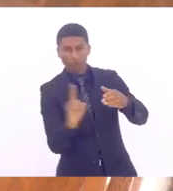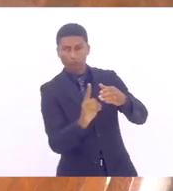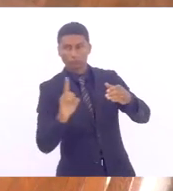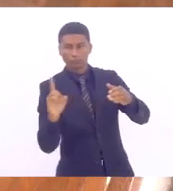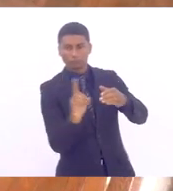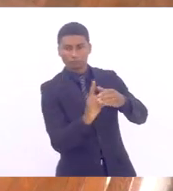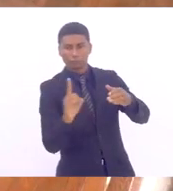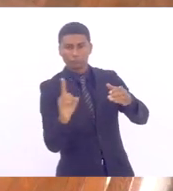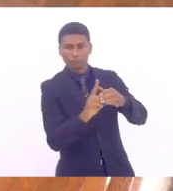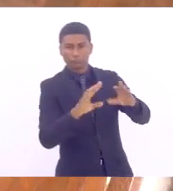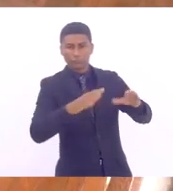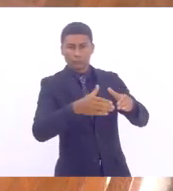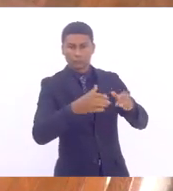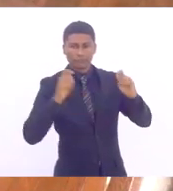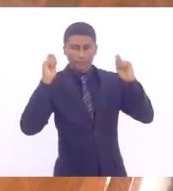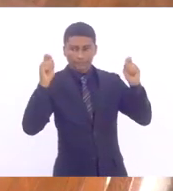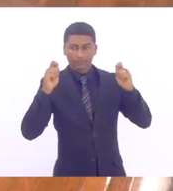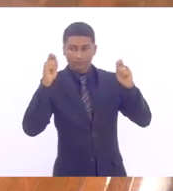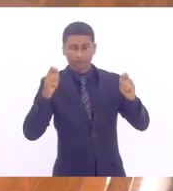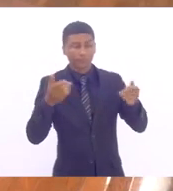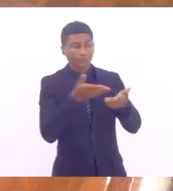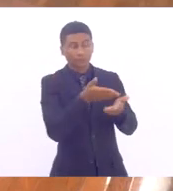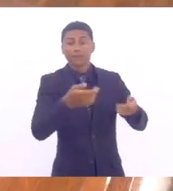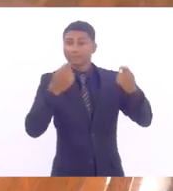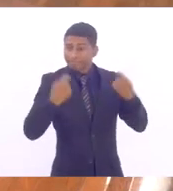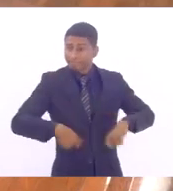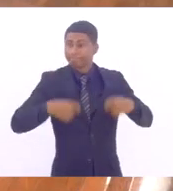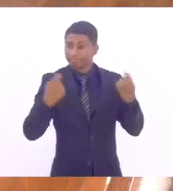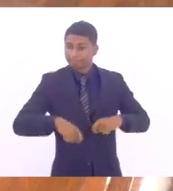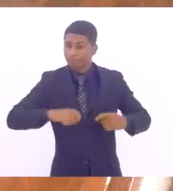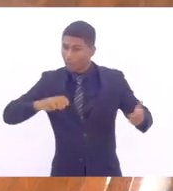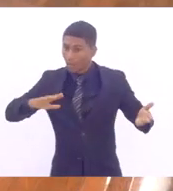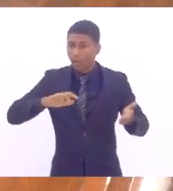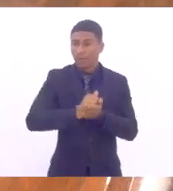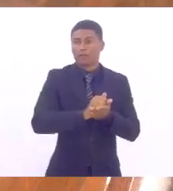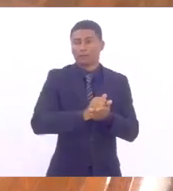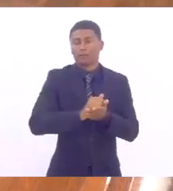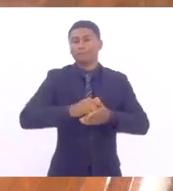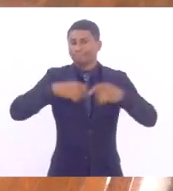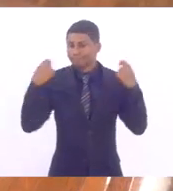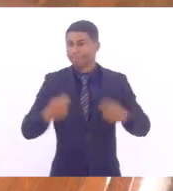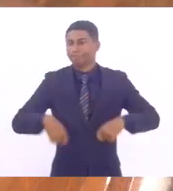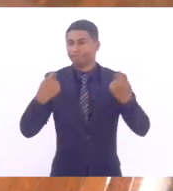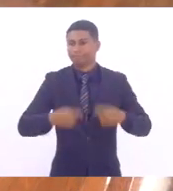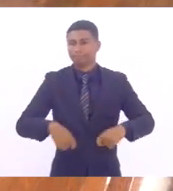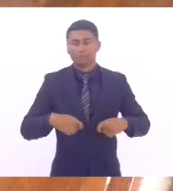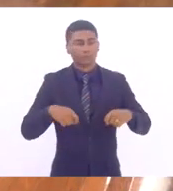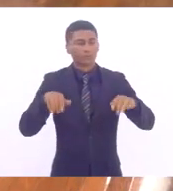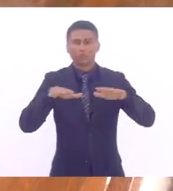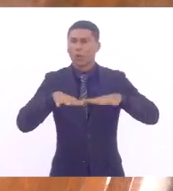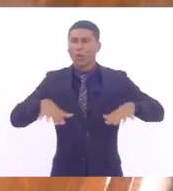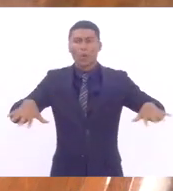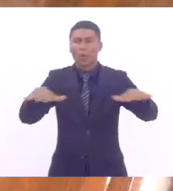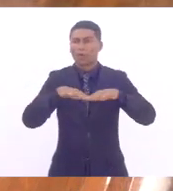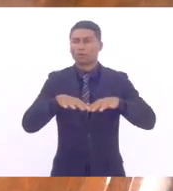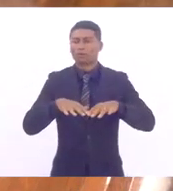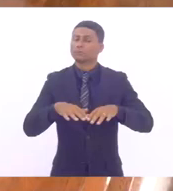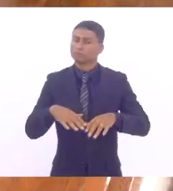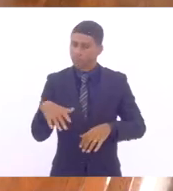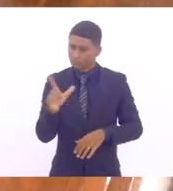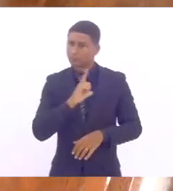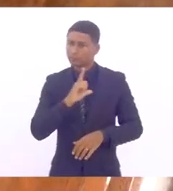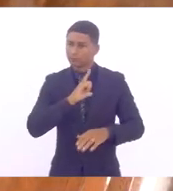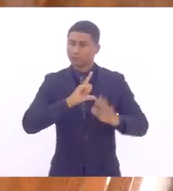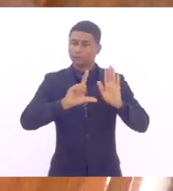de torcidas organizadas sejam cadastrados. Então, todos deverão ser cadastrados. Isso é uma previsão legal prevista no Estatuto